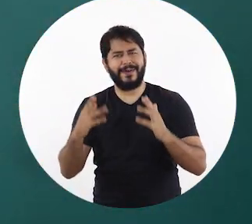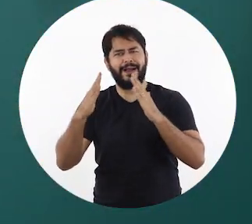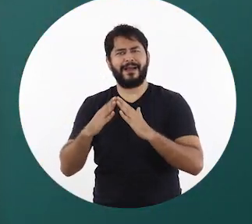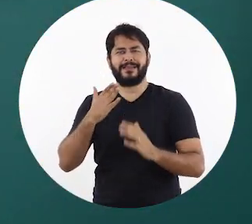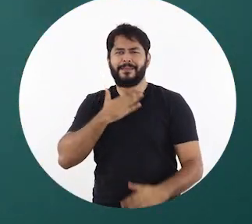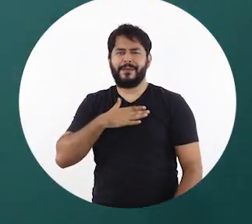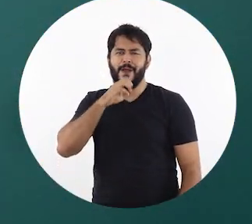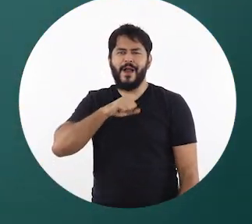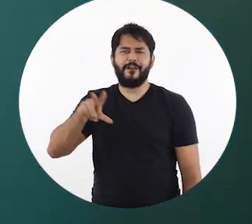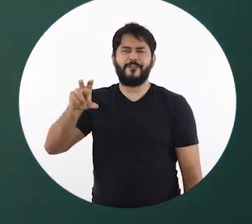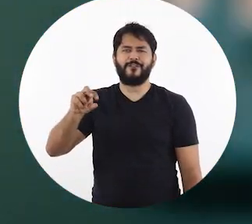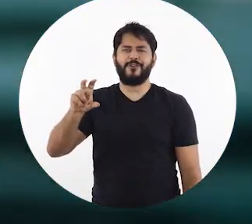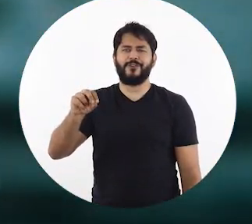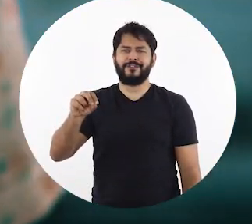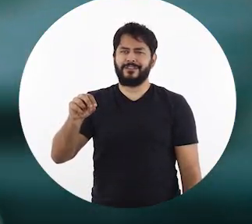Ei, Recife.